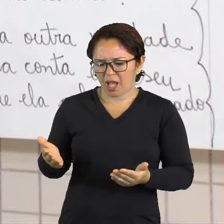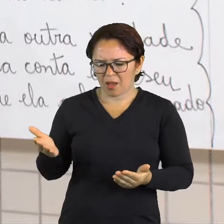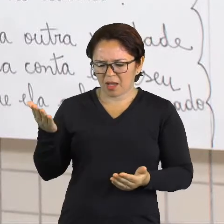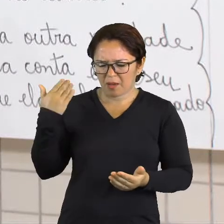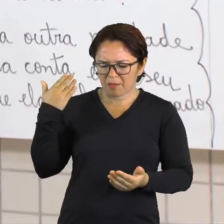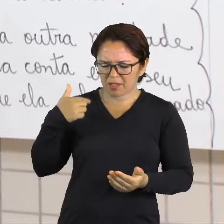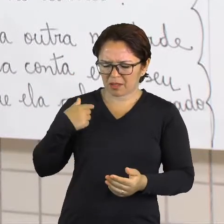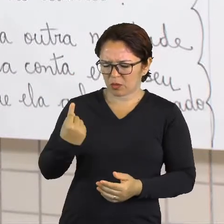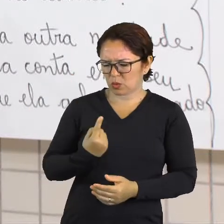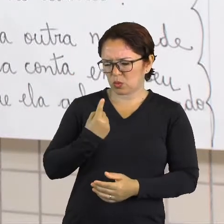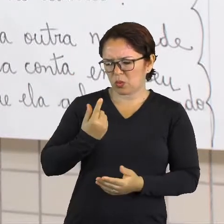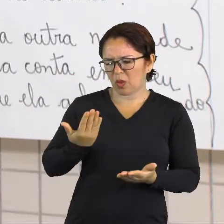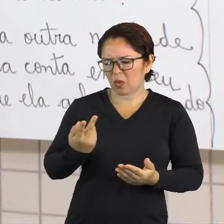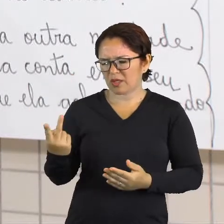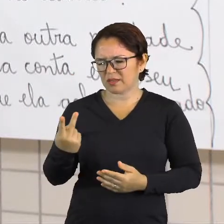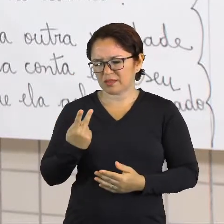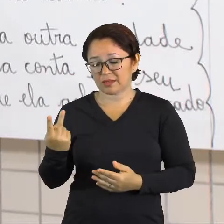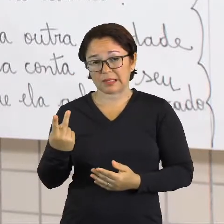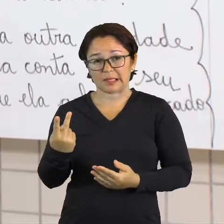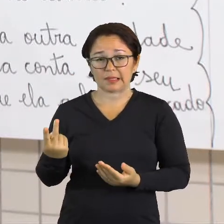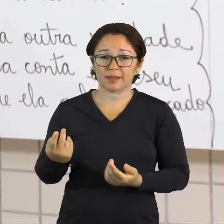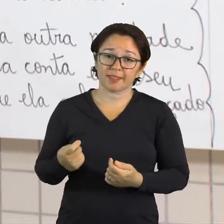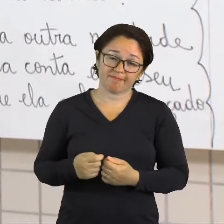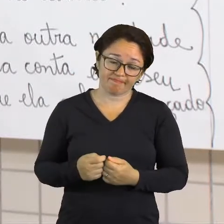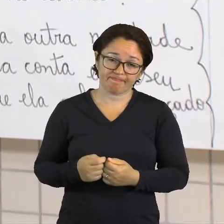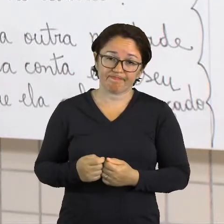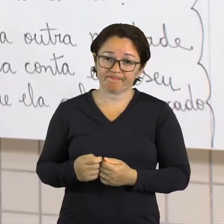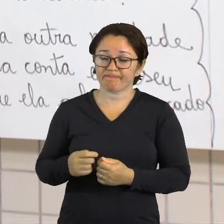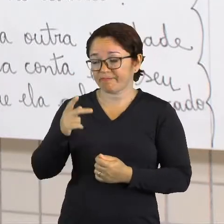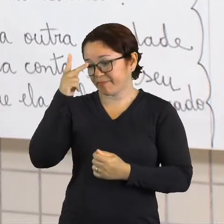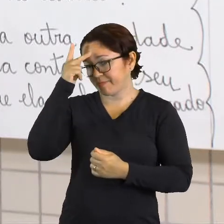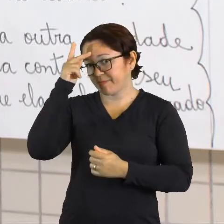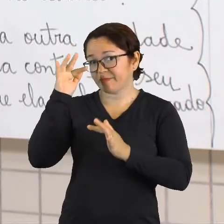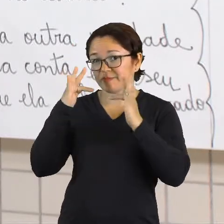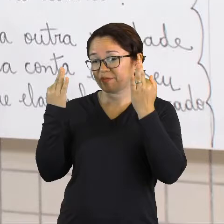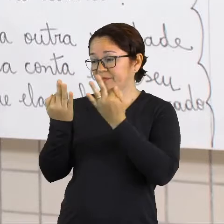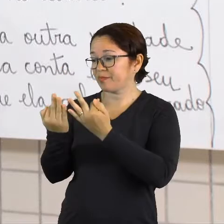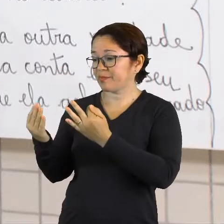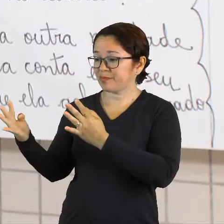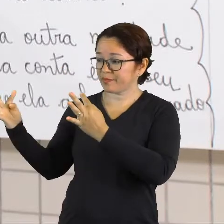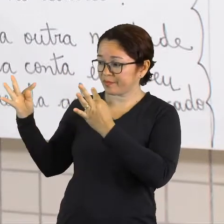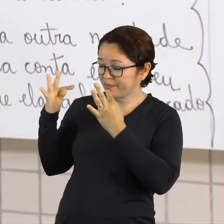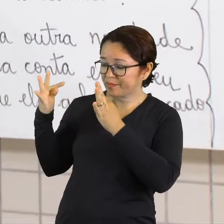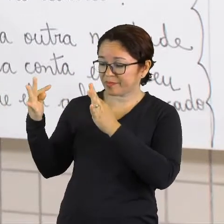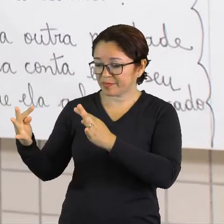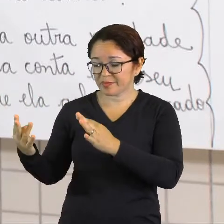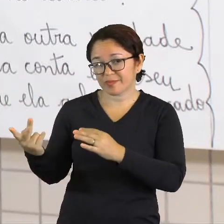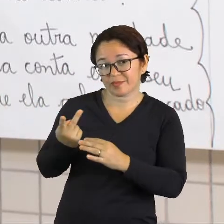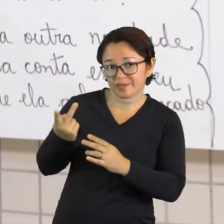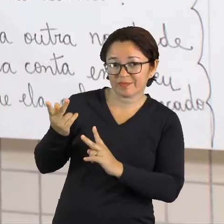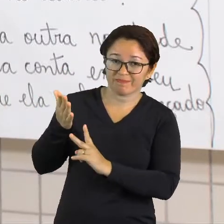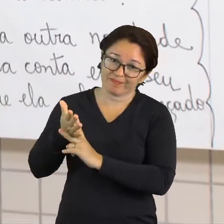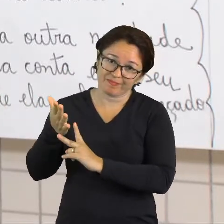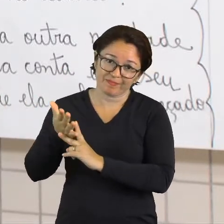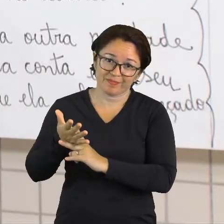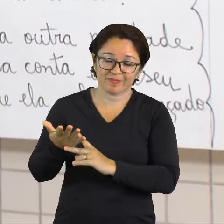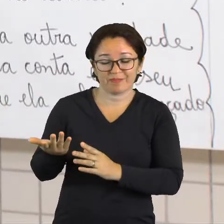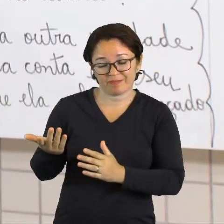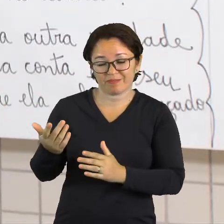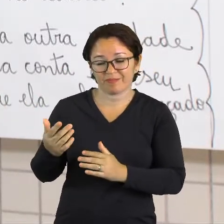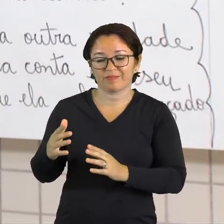ter que dividir o espaço da casa, da família com outra pessoa, né, a gente pode ver um pouquinho desse conflito